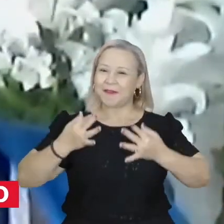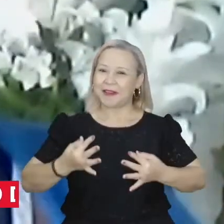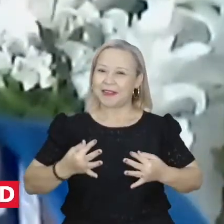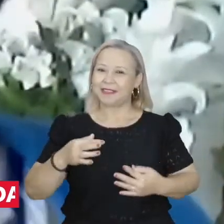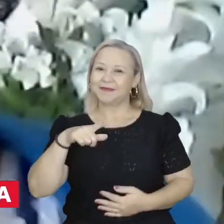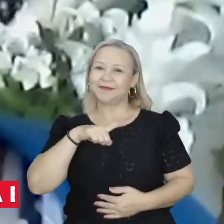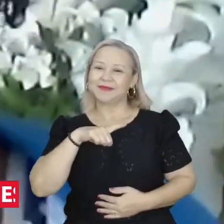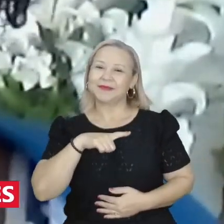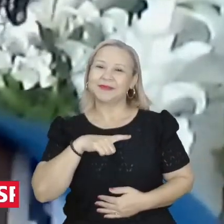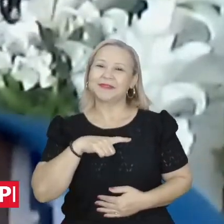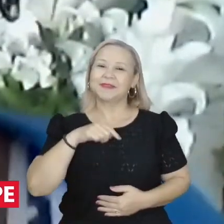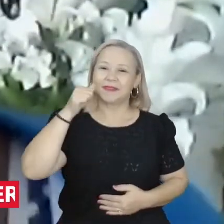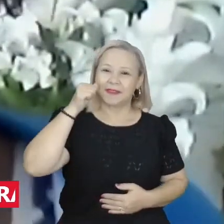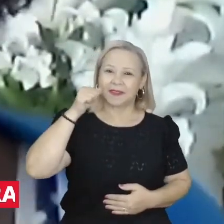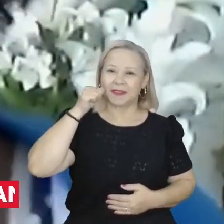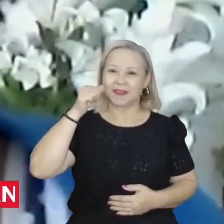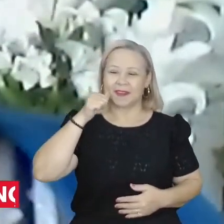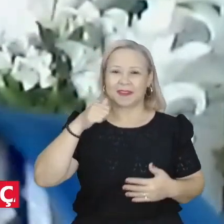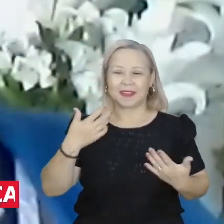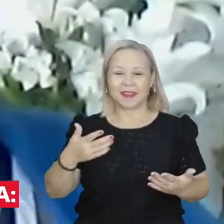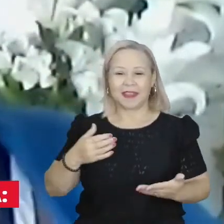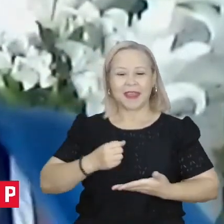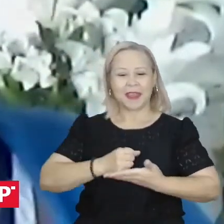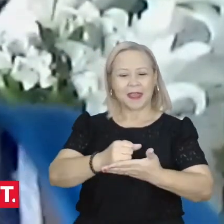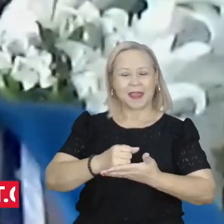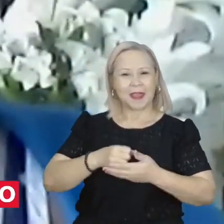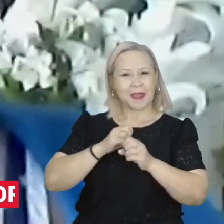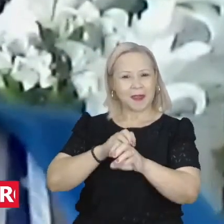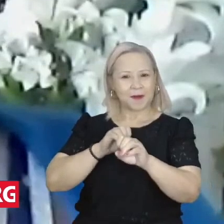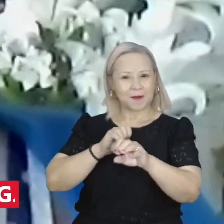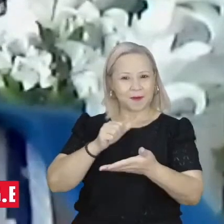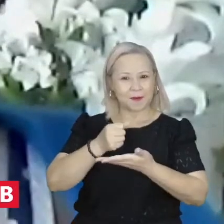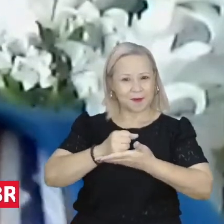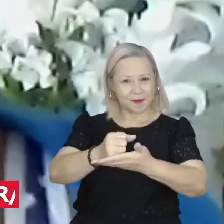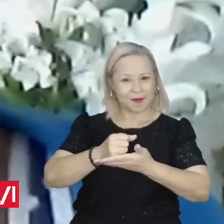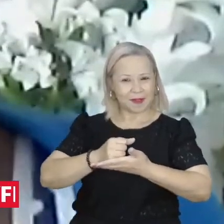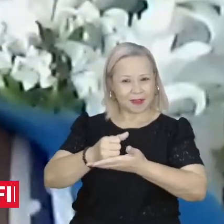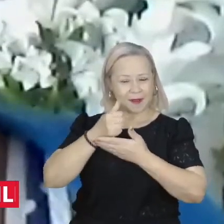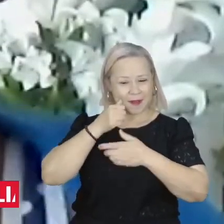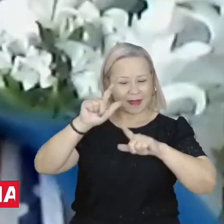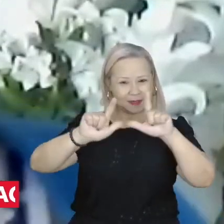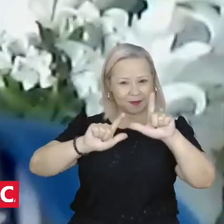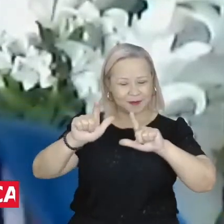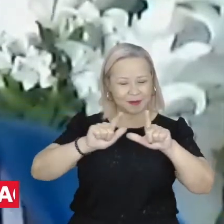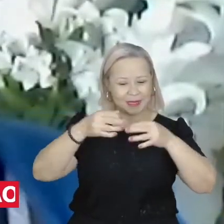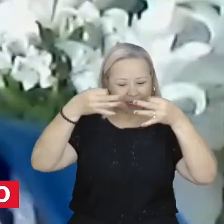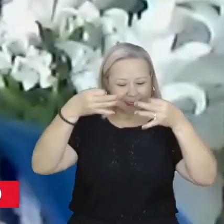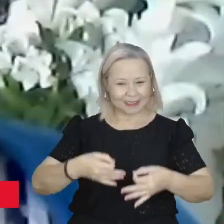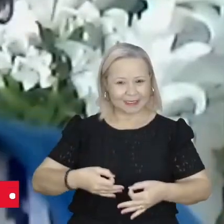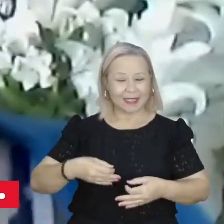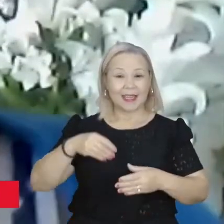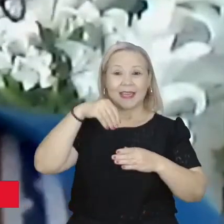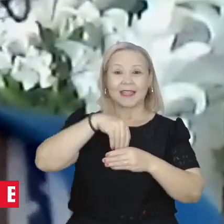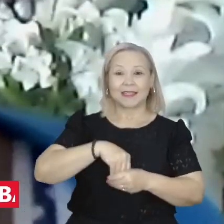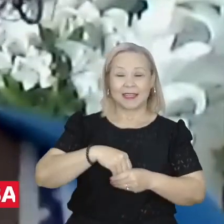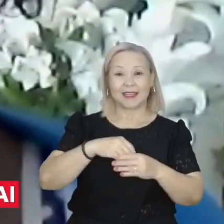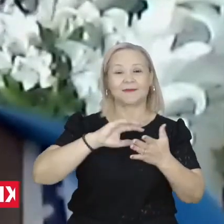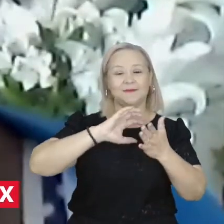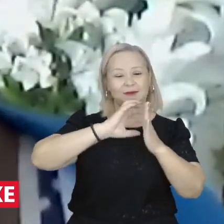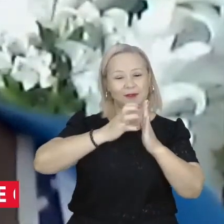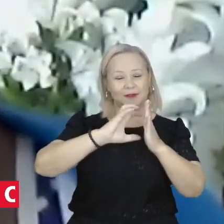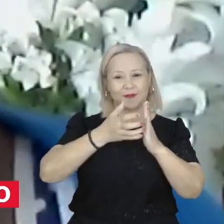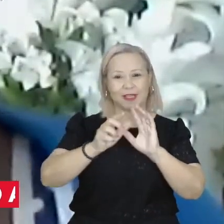estou sozinha, eu me esbarro, né, em cada momento meu de campanha com essas mulheres